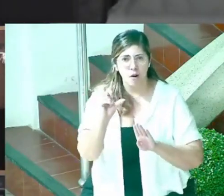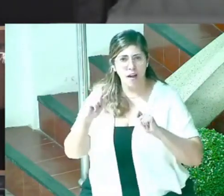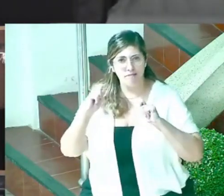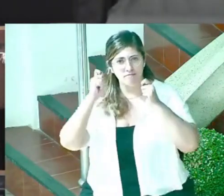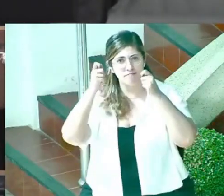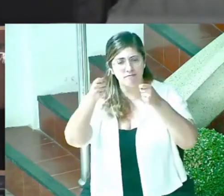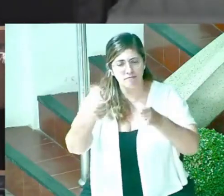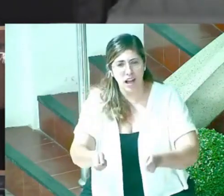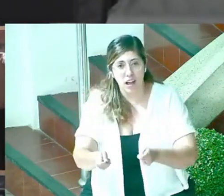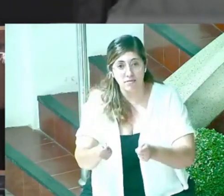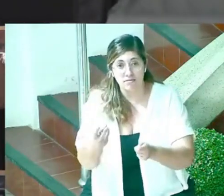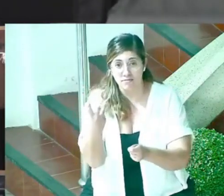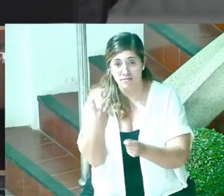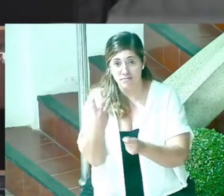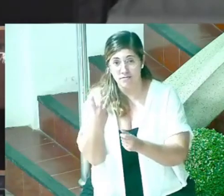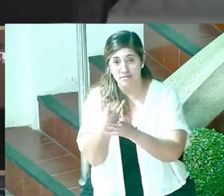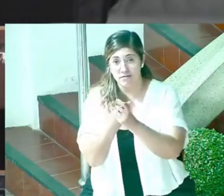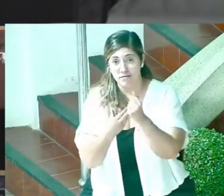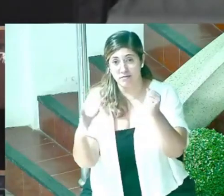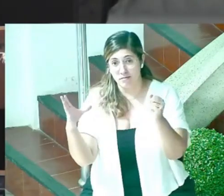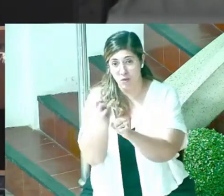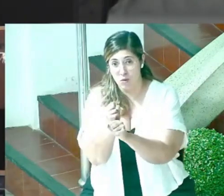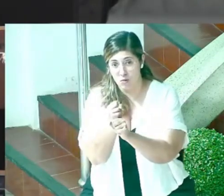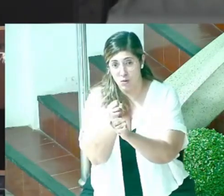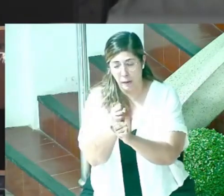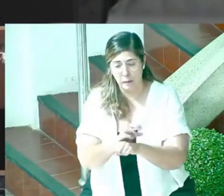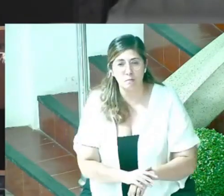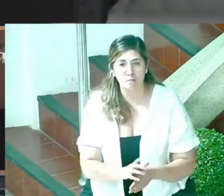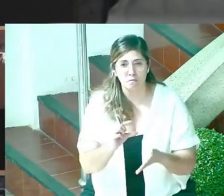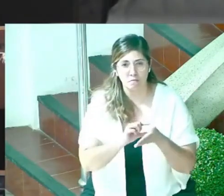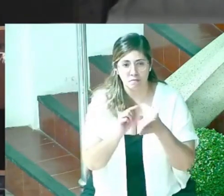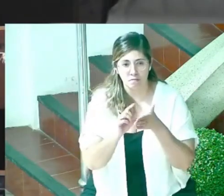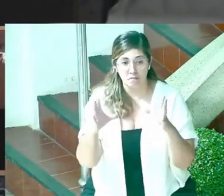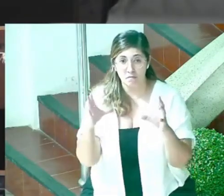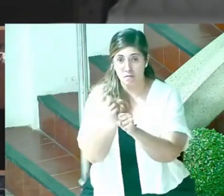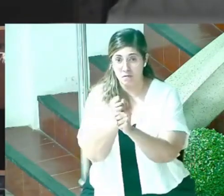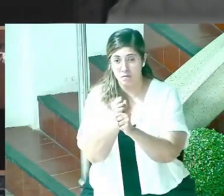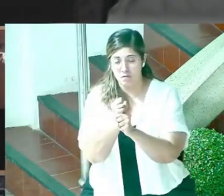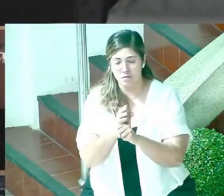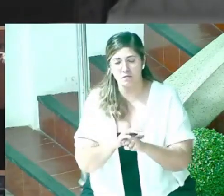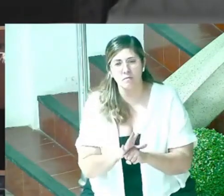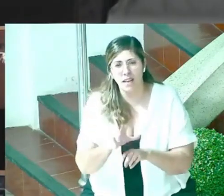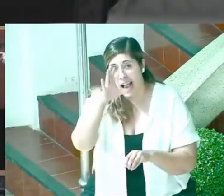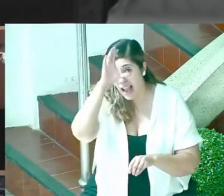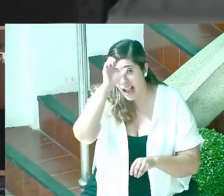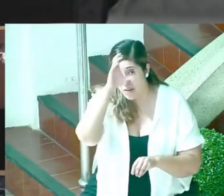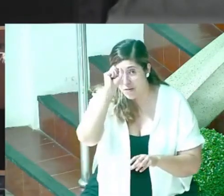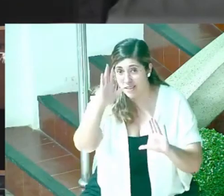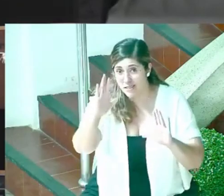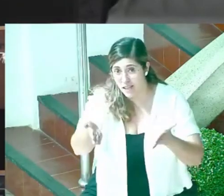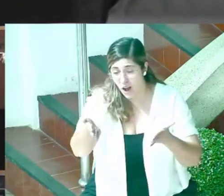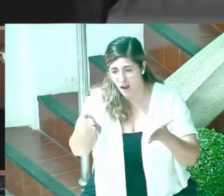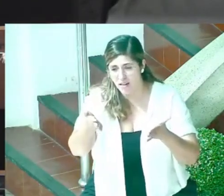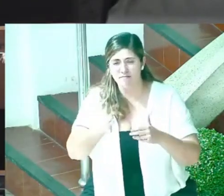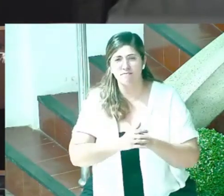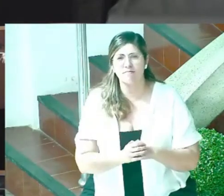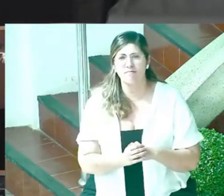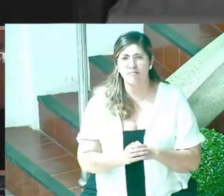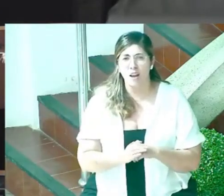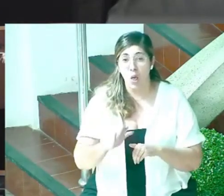naturalmente nos levará a perdoar a ofensa do outro, mesmo que ela tenha